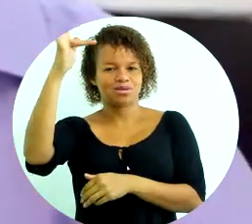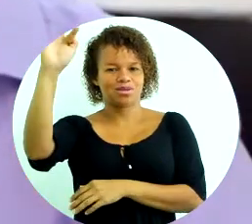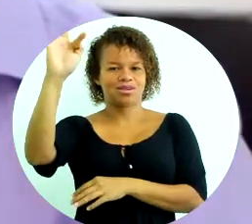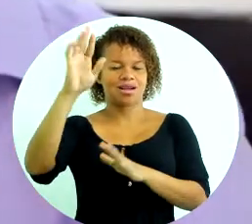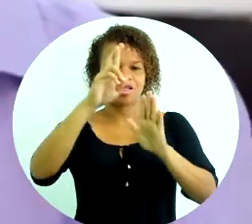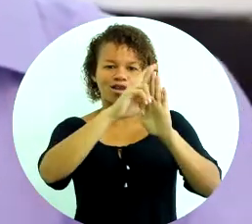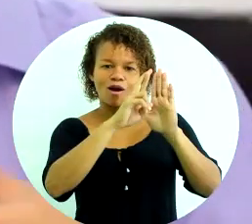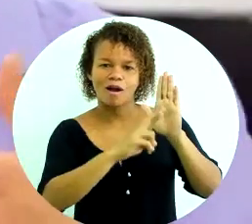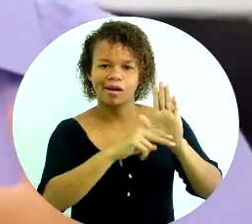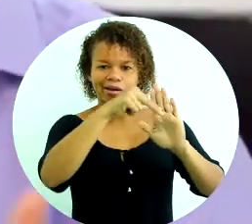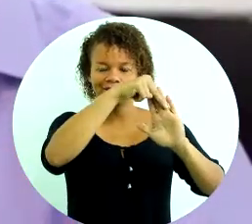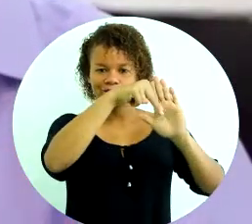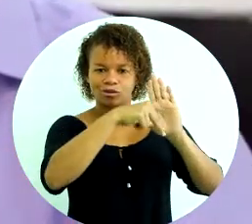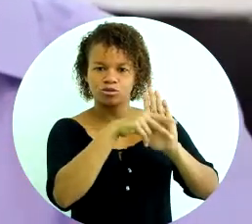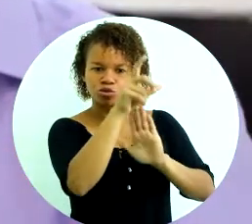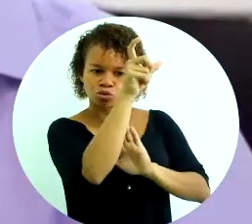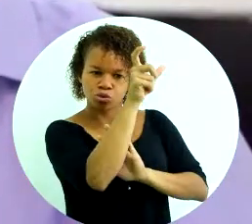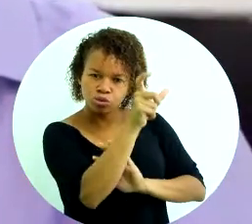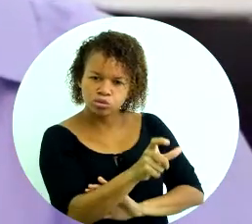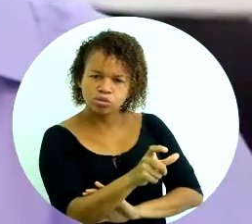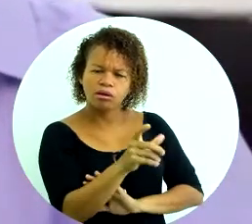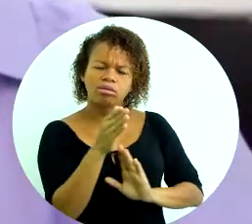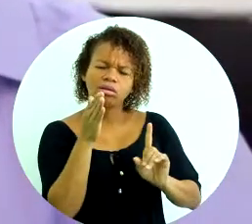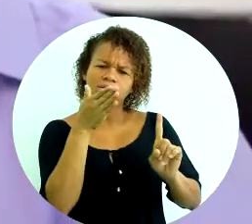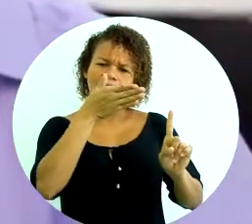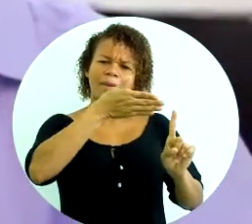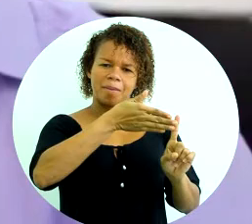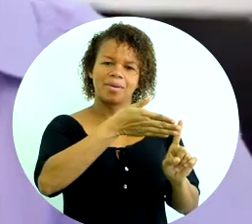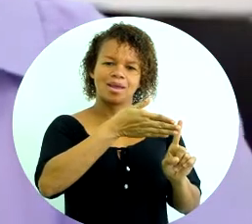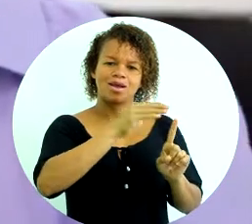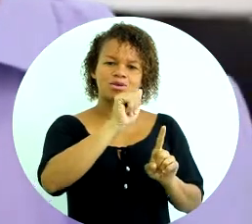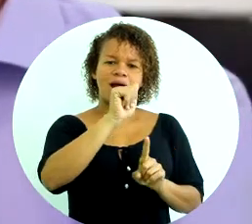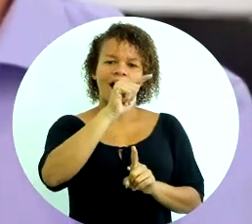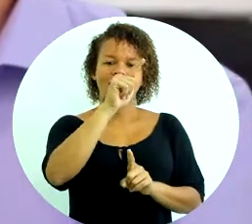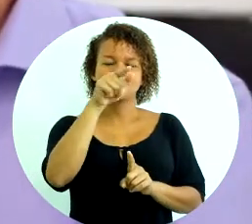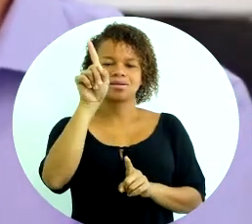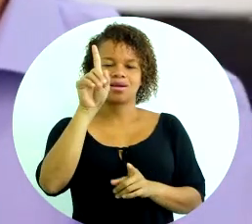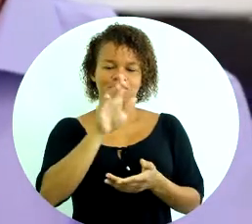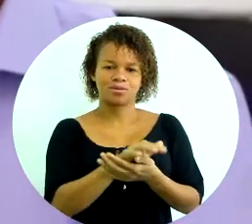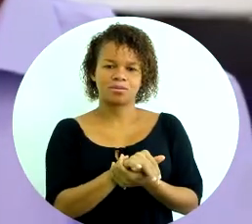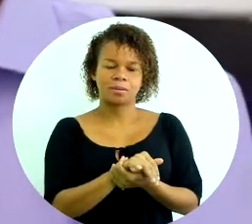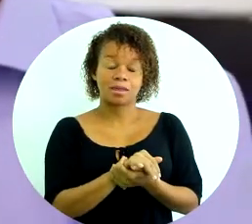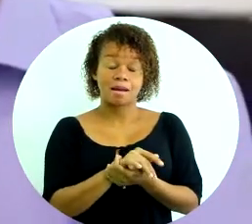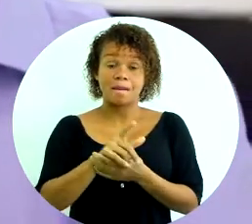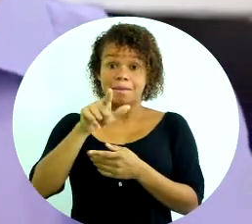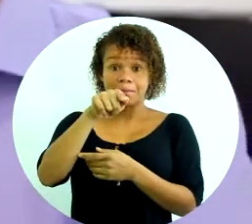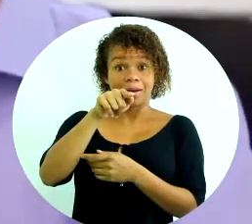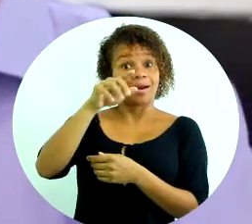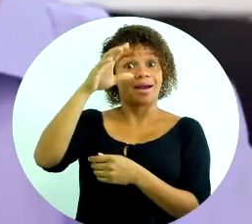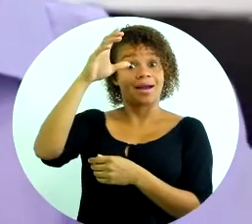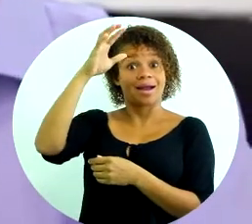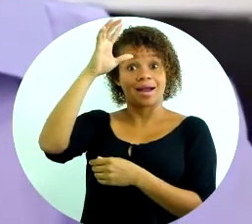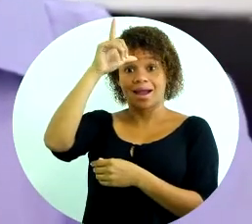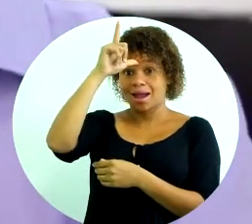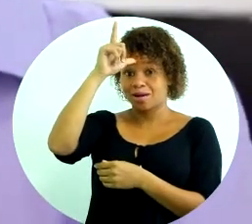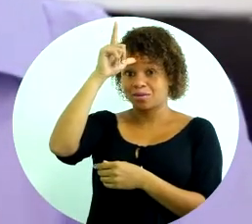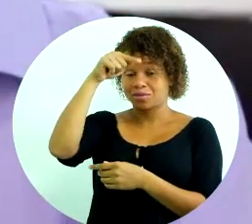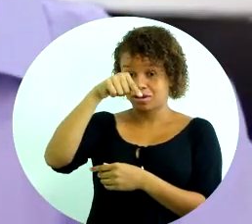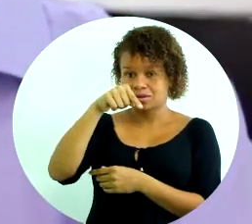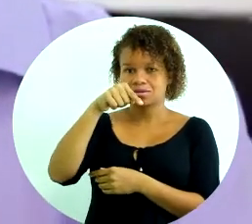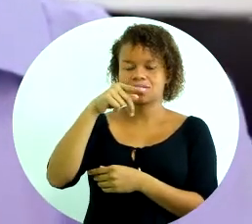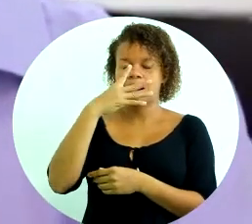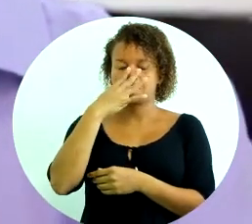normas, regras e códigos de conduta que determinam sua ação. Para Karl Marx,